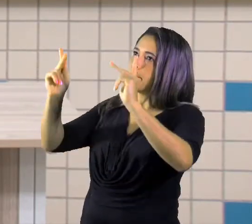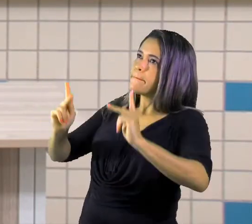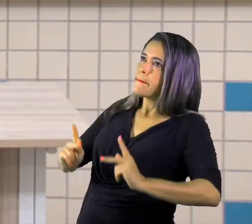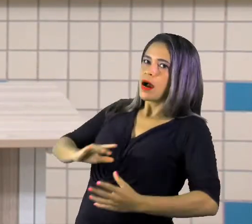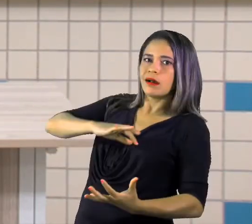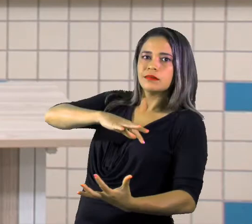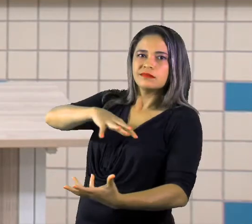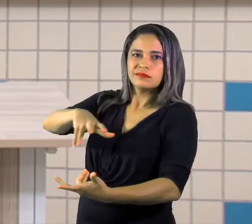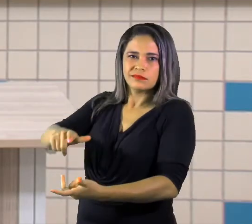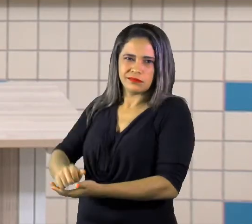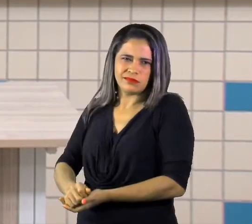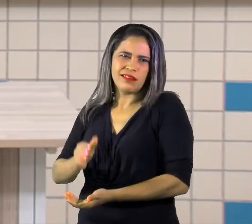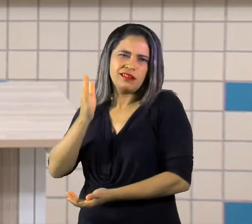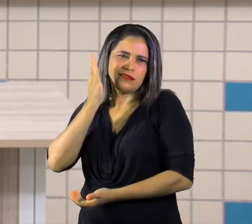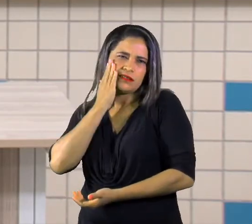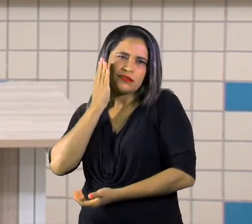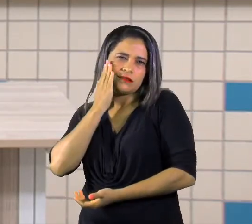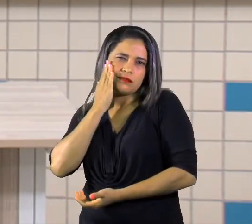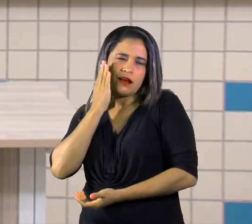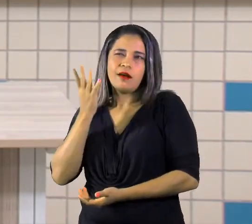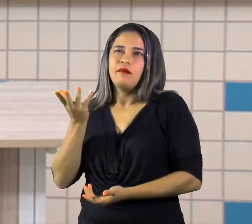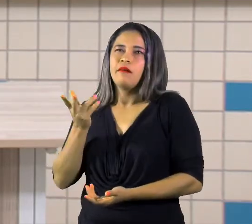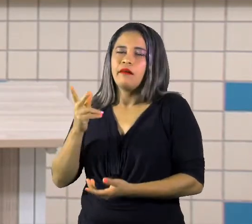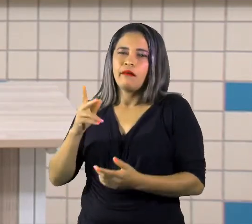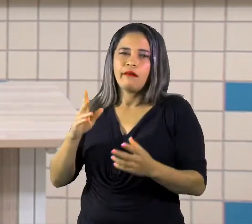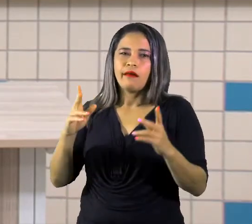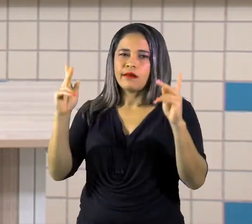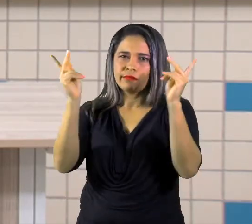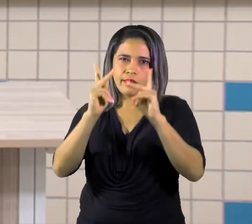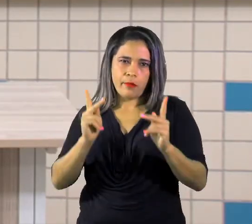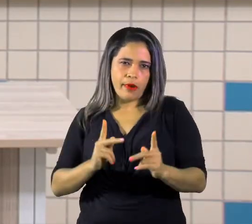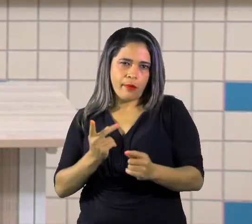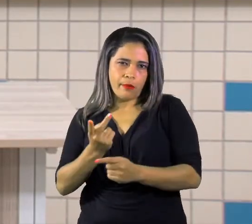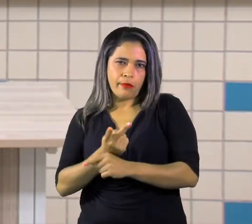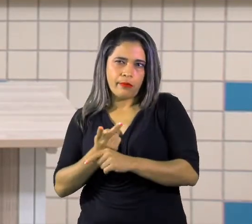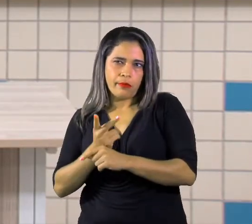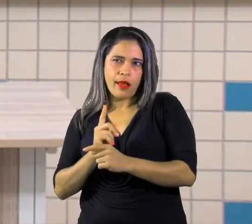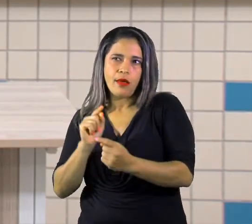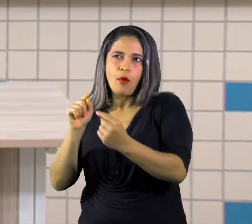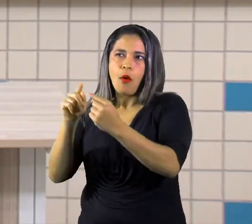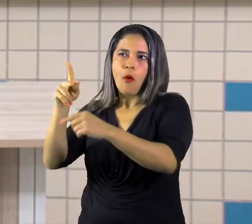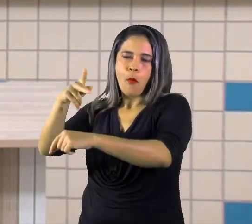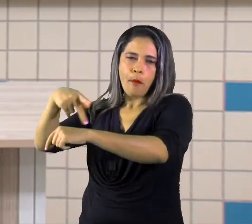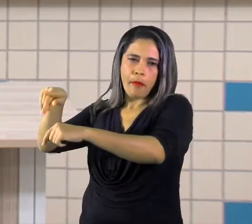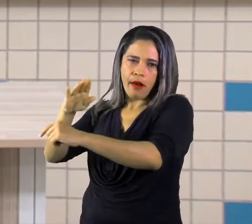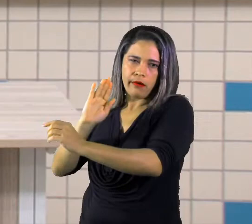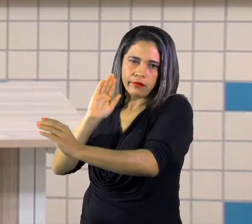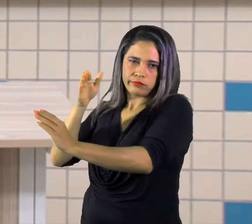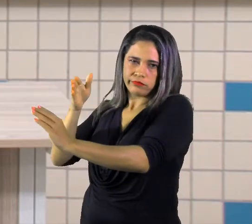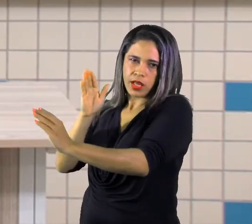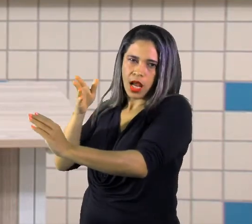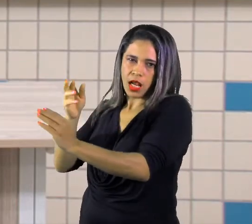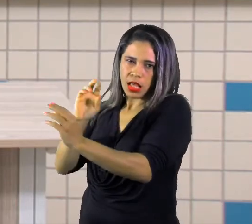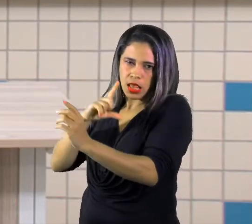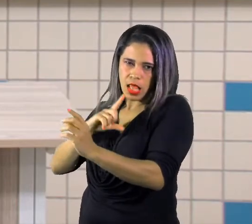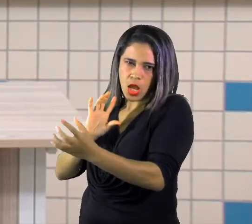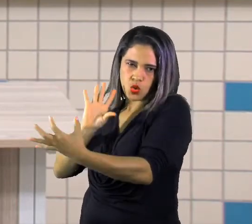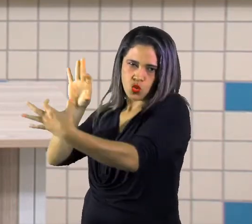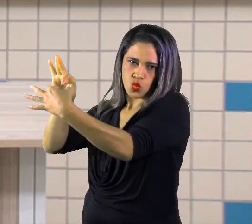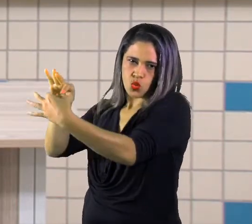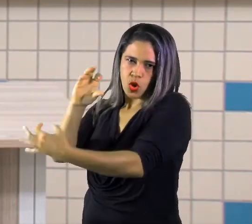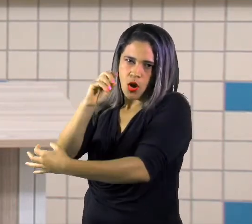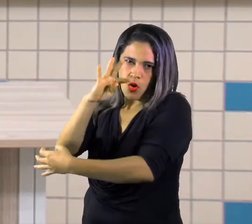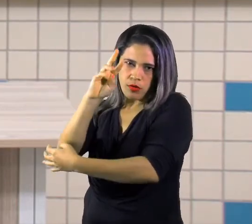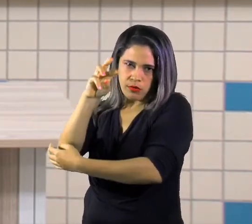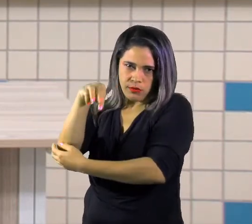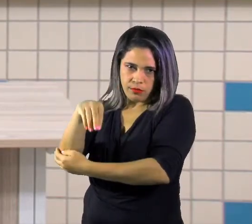que essa paz ela é muito mais voltada para os países que fazem parte, para os 29 países associados à OTAN. E os Estados Unidos têm